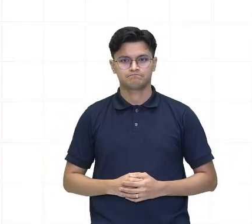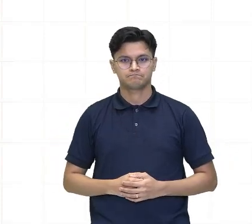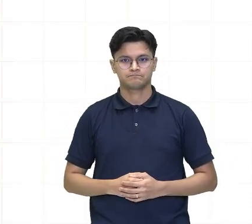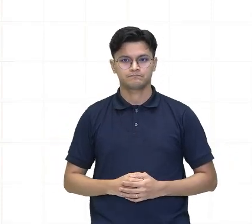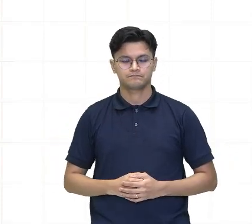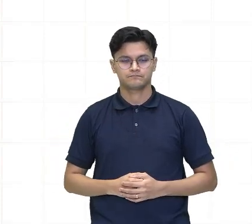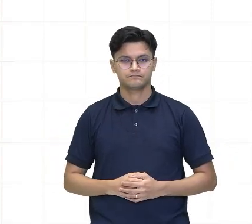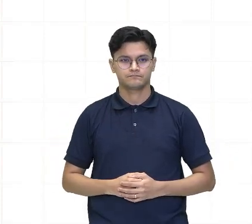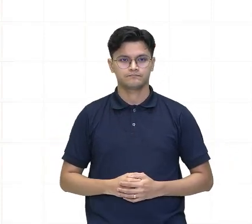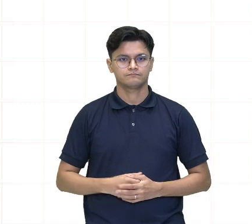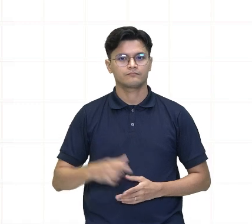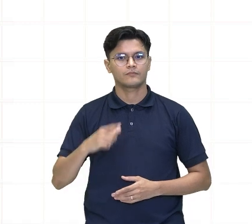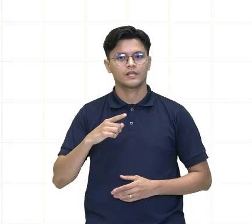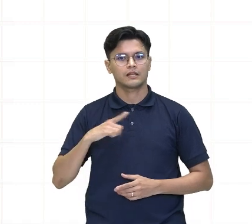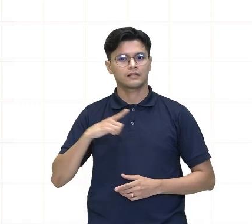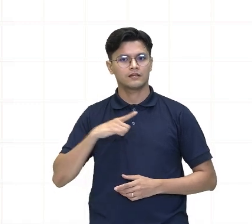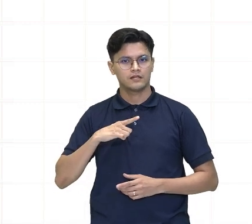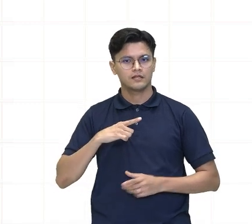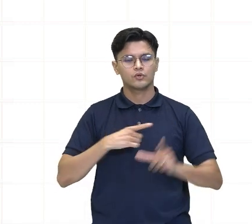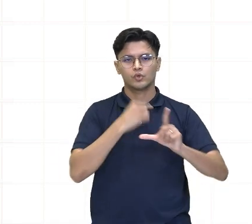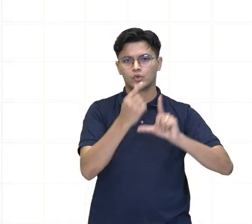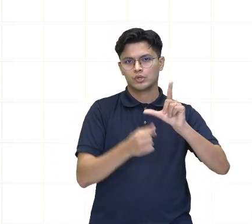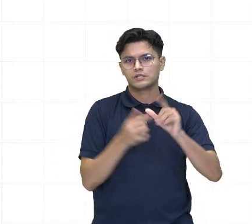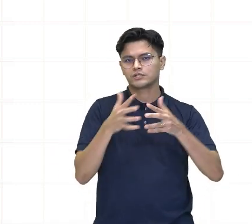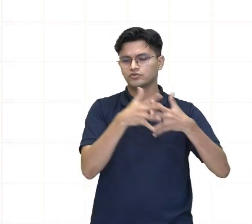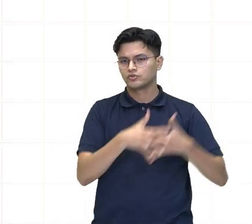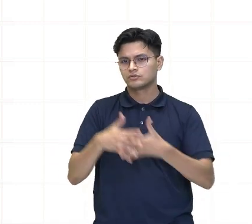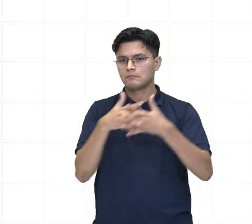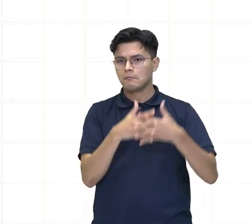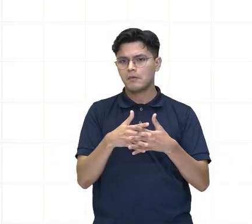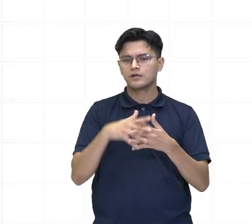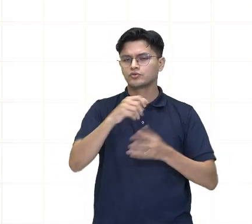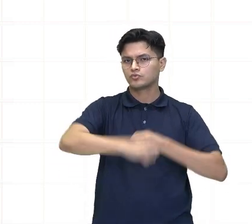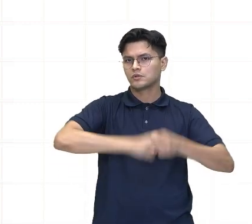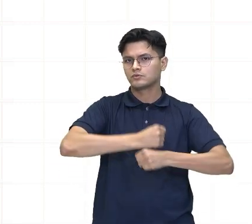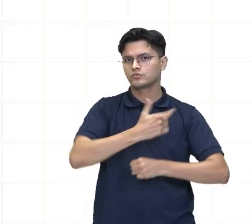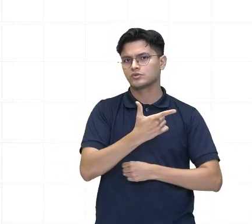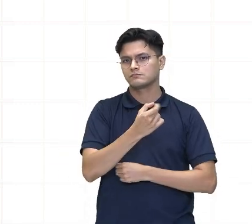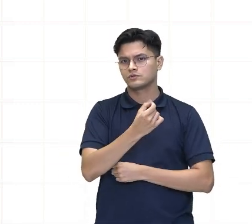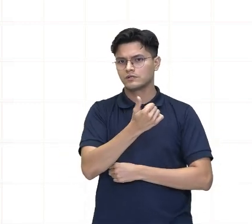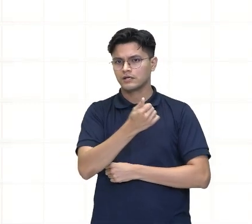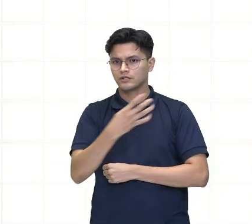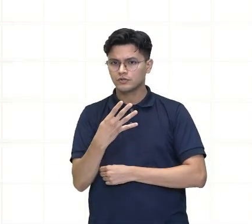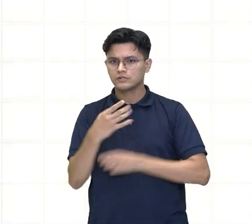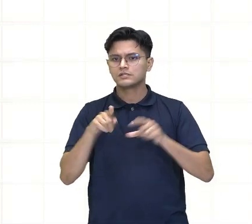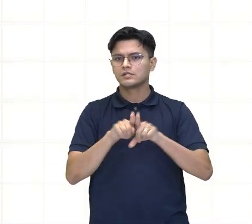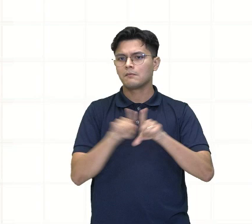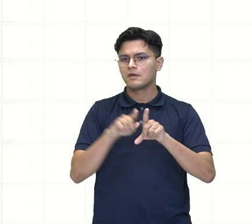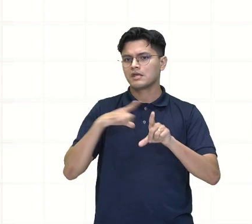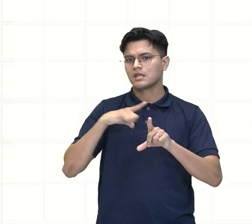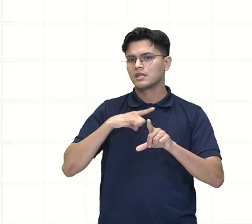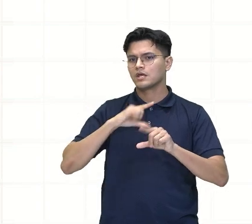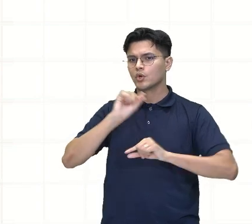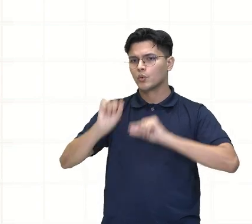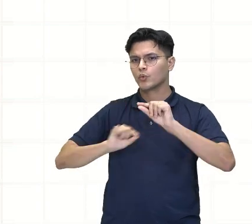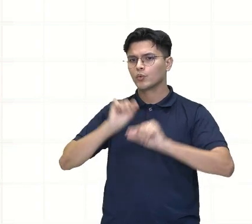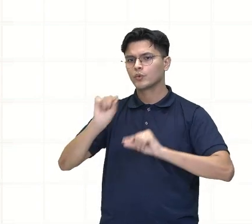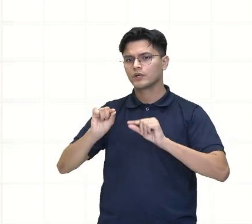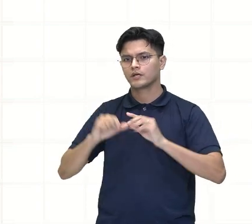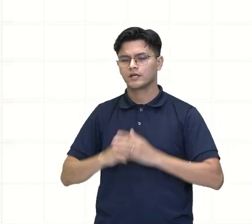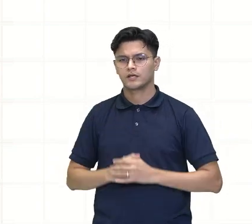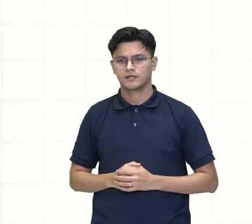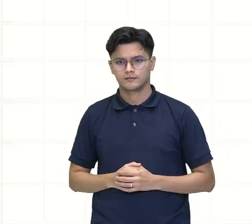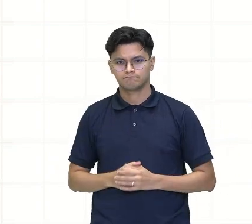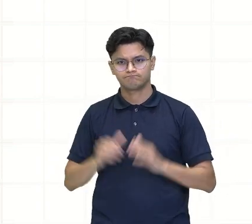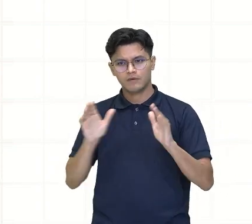de transporte no ano de 2014, a gente vai observar essa concentração também que vai se